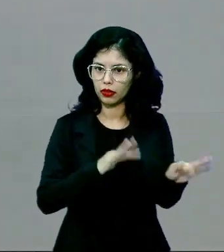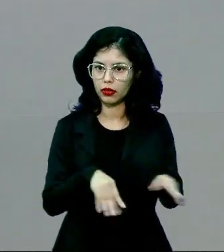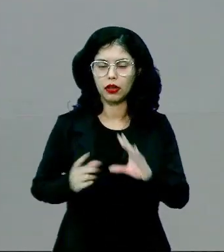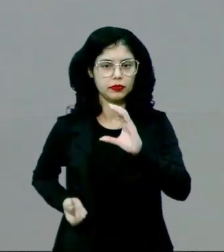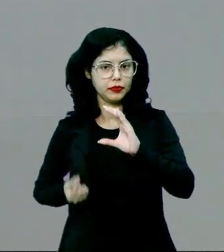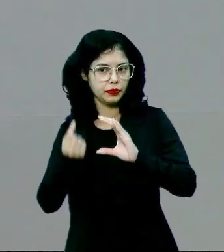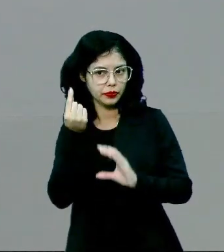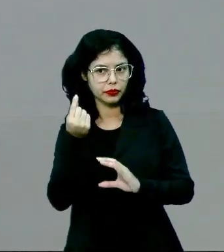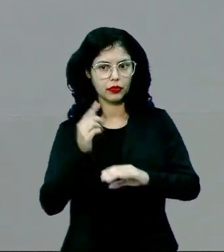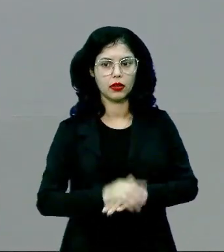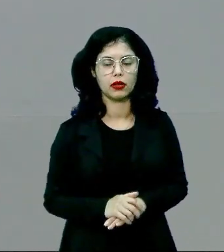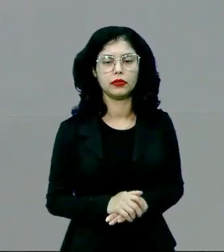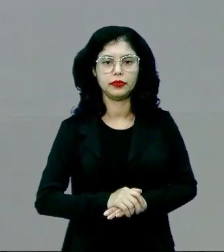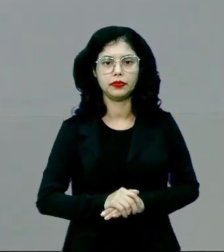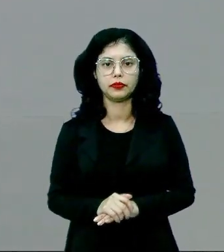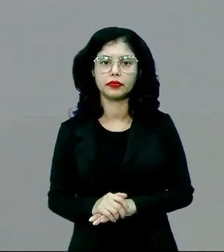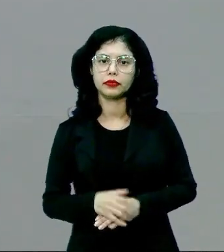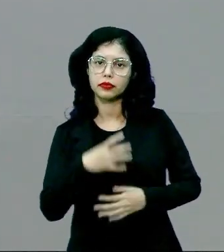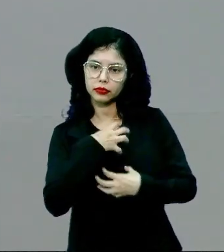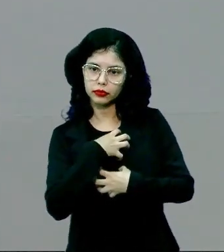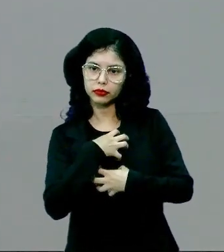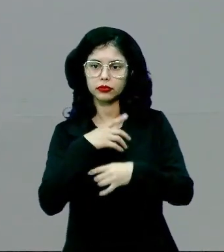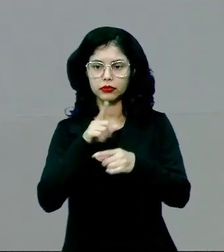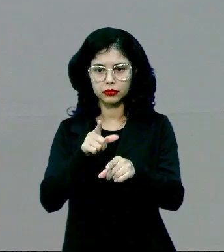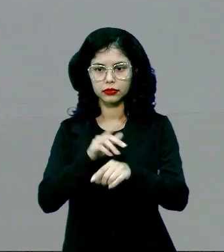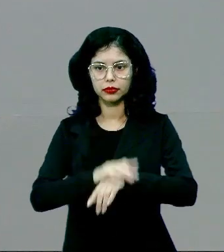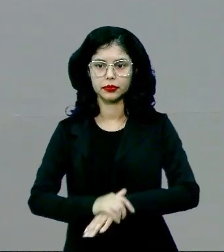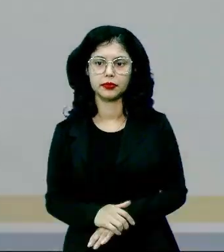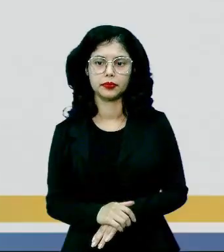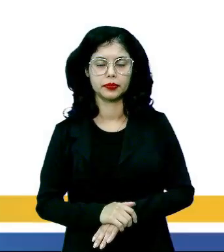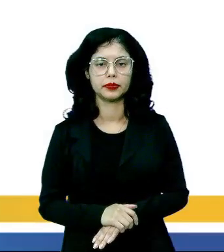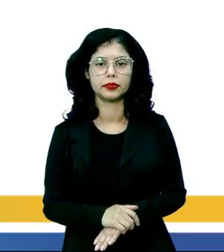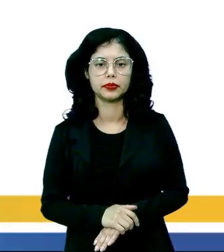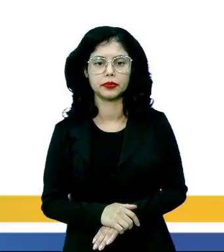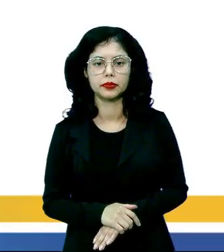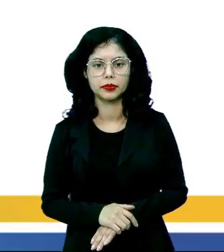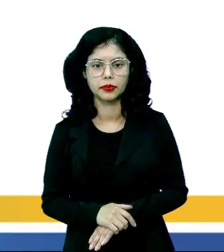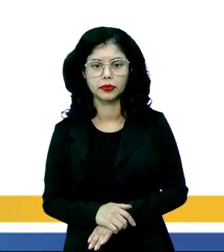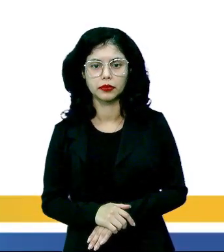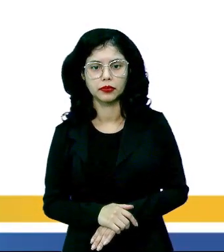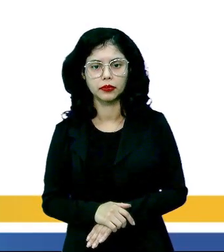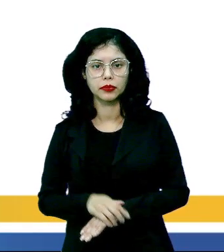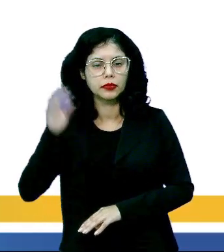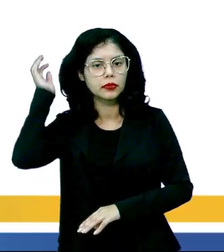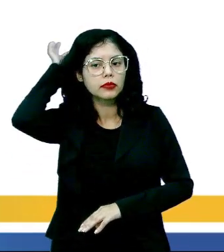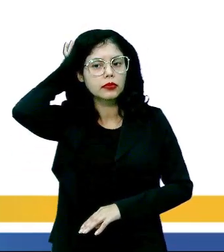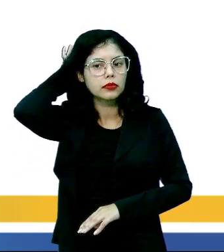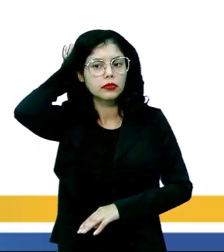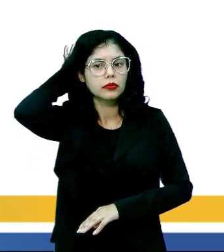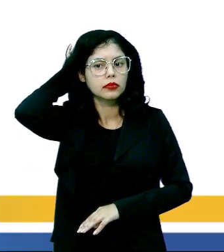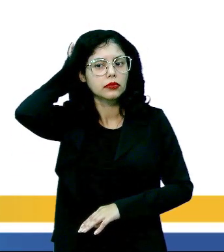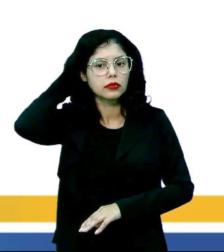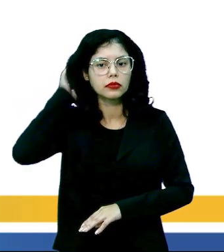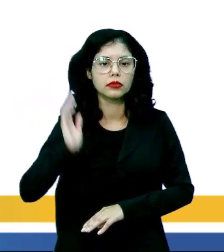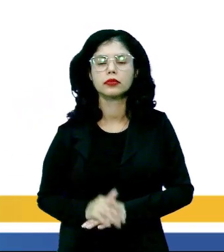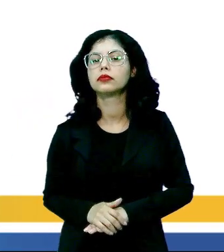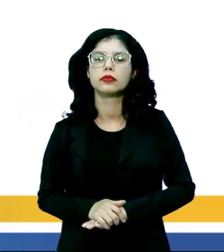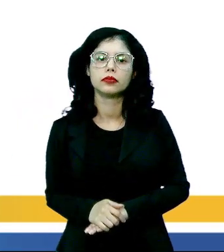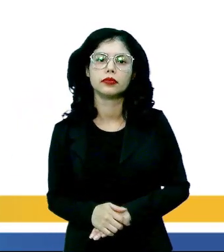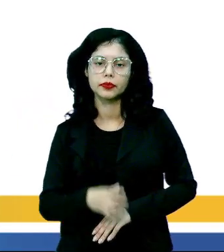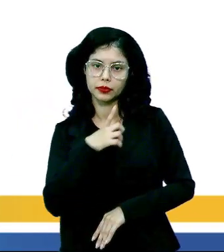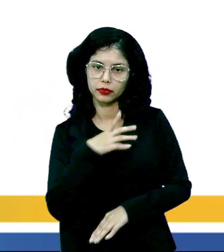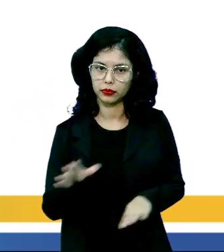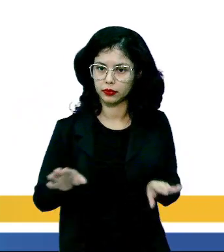capitalismo então É nesse sentido tá galera aí a gente tem